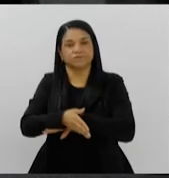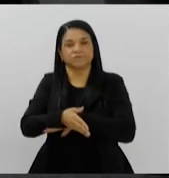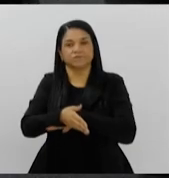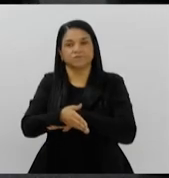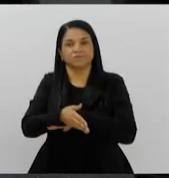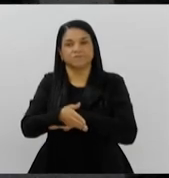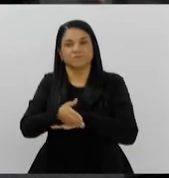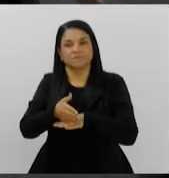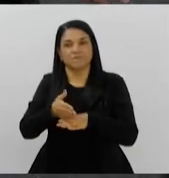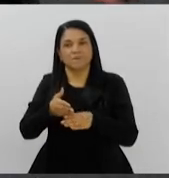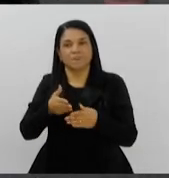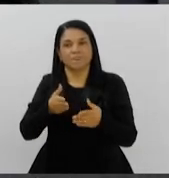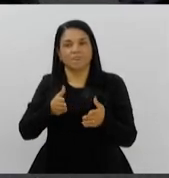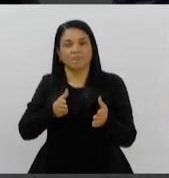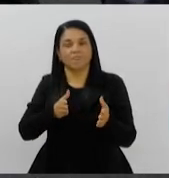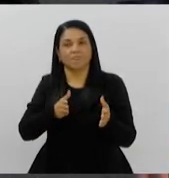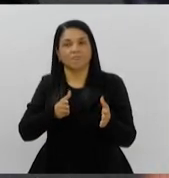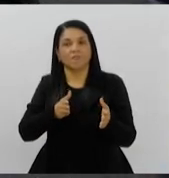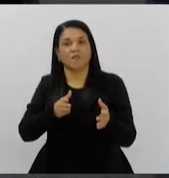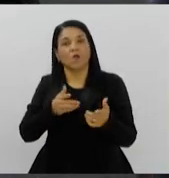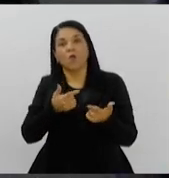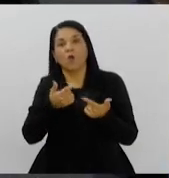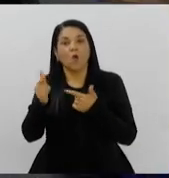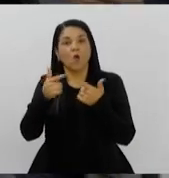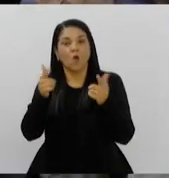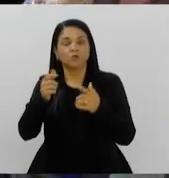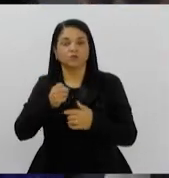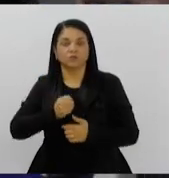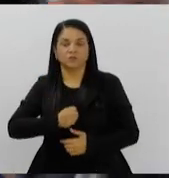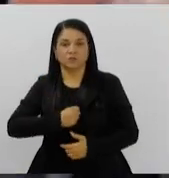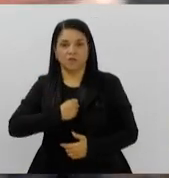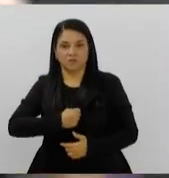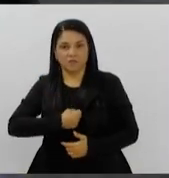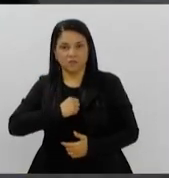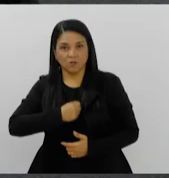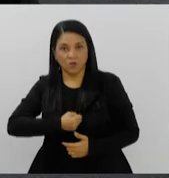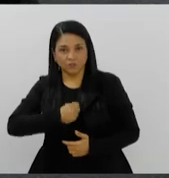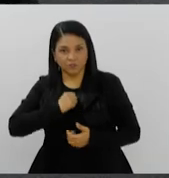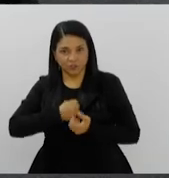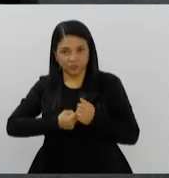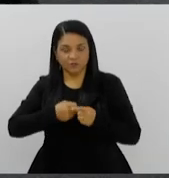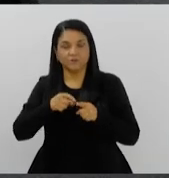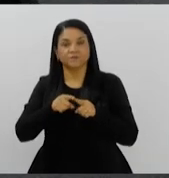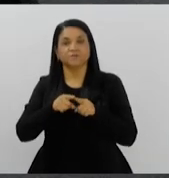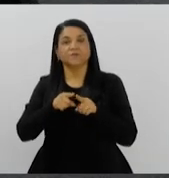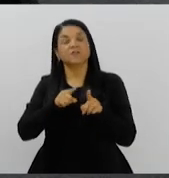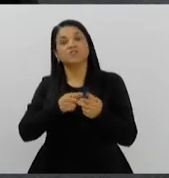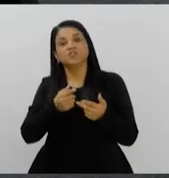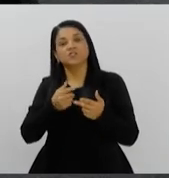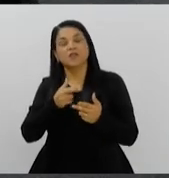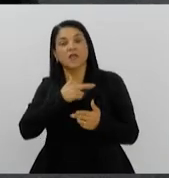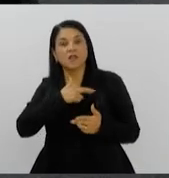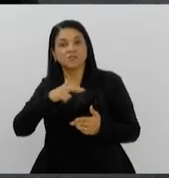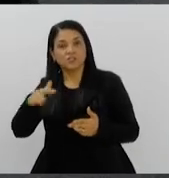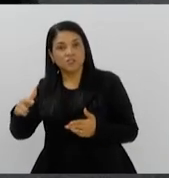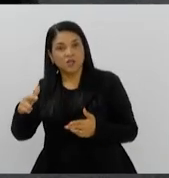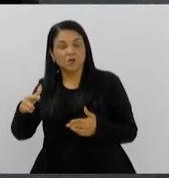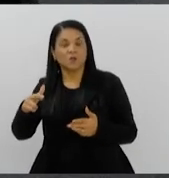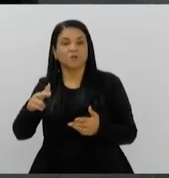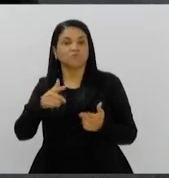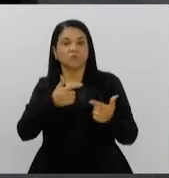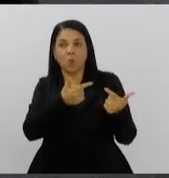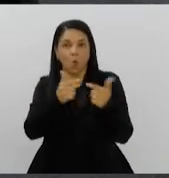outros sacerdotes que não os unicamente de religiosidades cristãs, mas que também